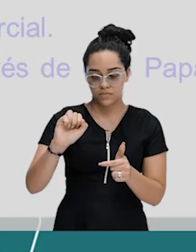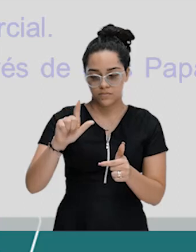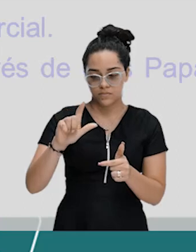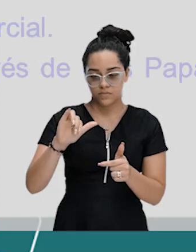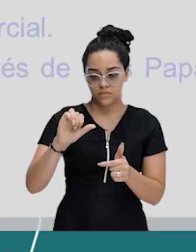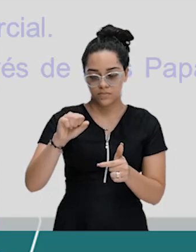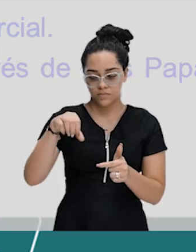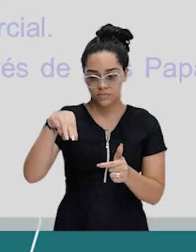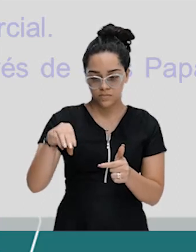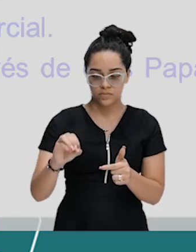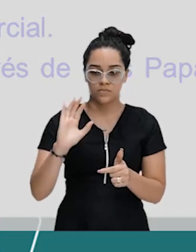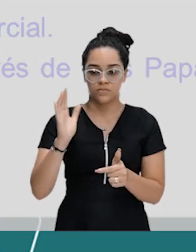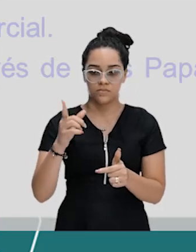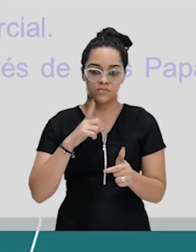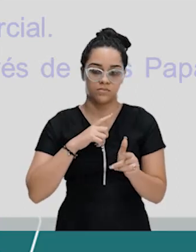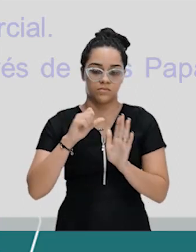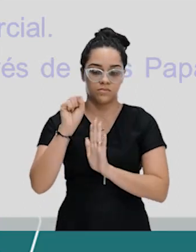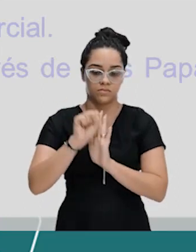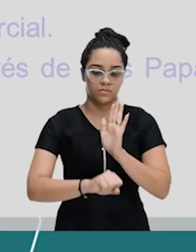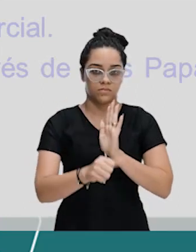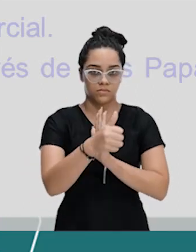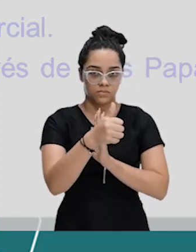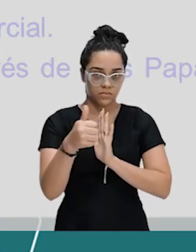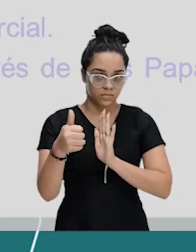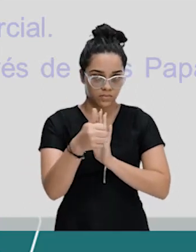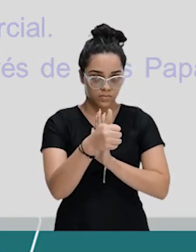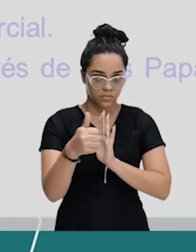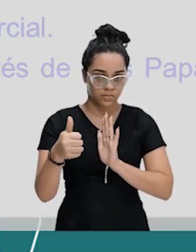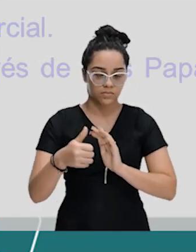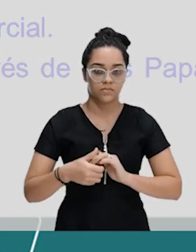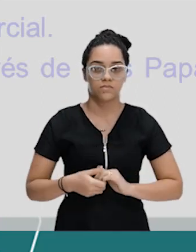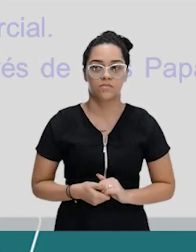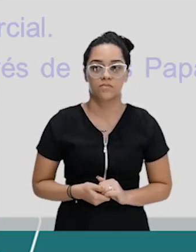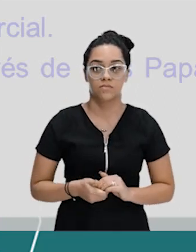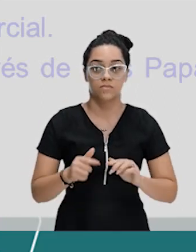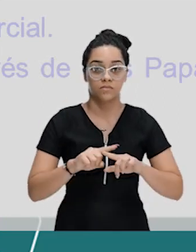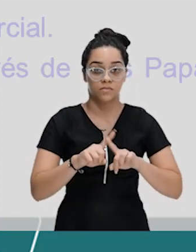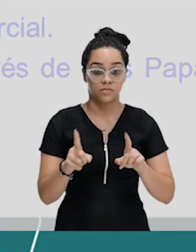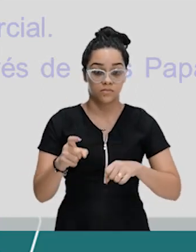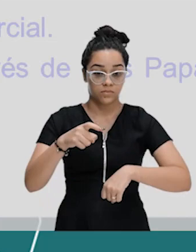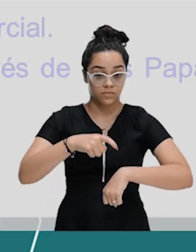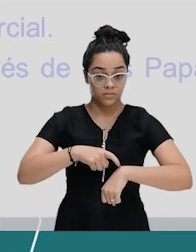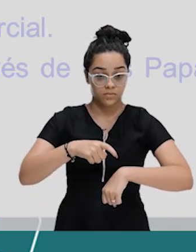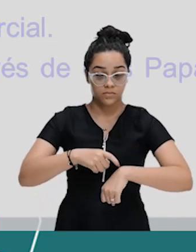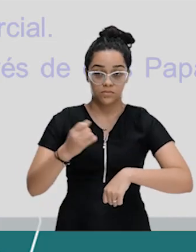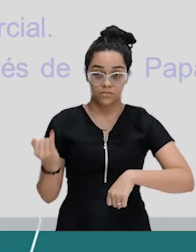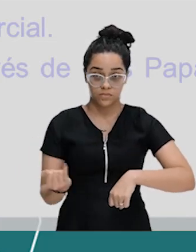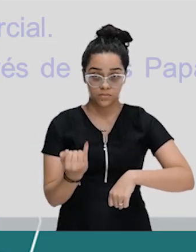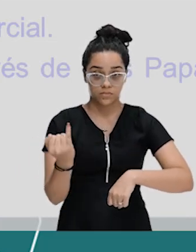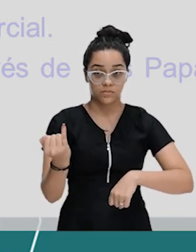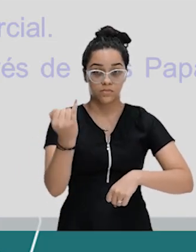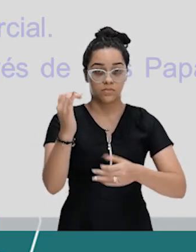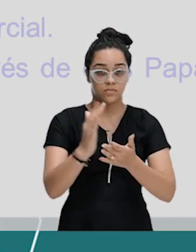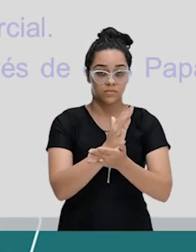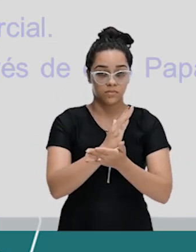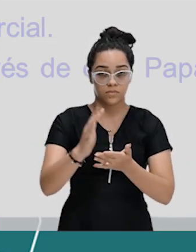se configurando desde o século XI. Mas o momento crucial, o que alguns